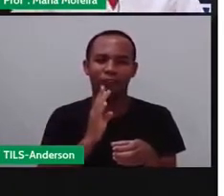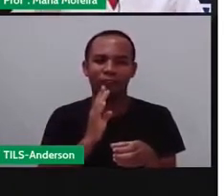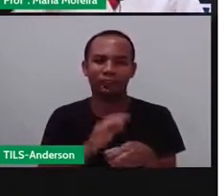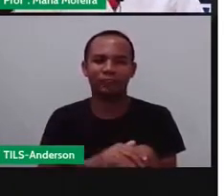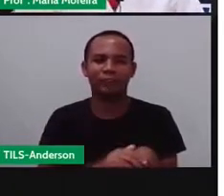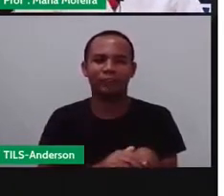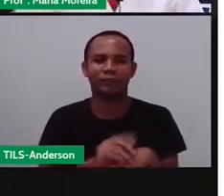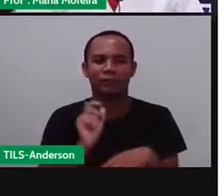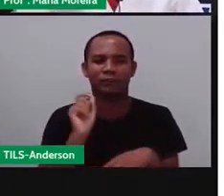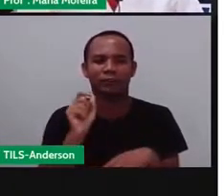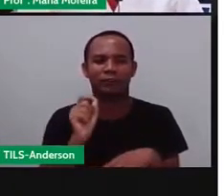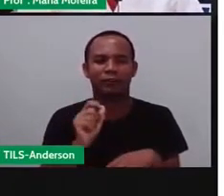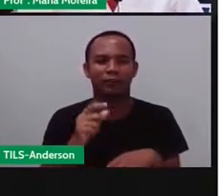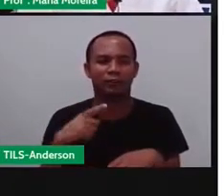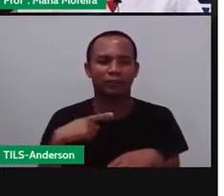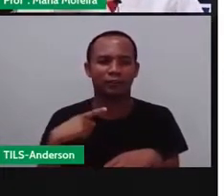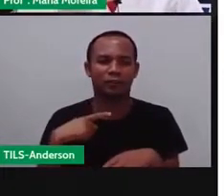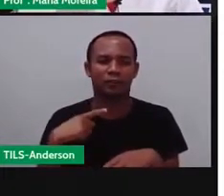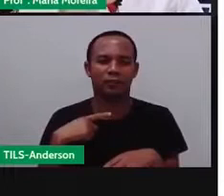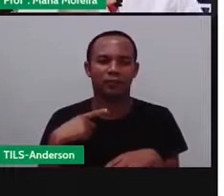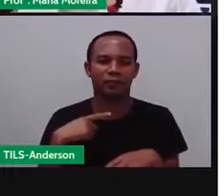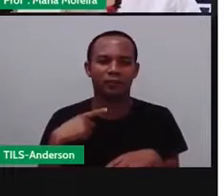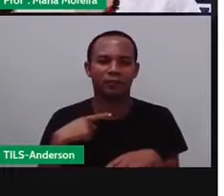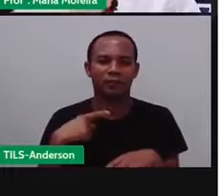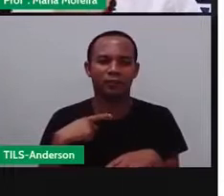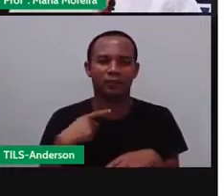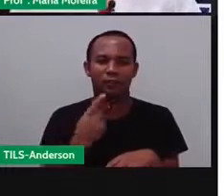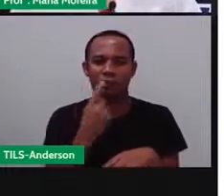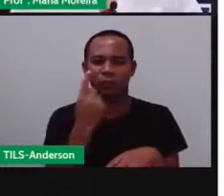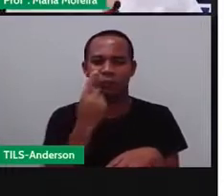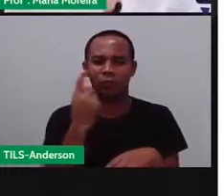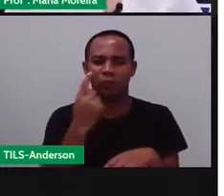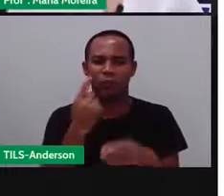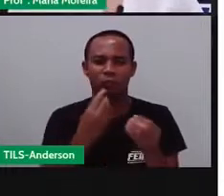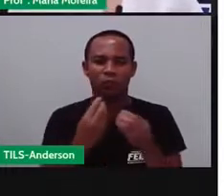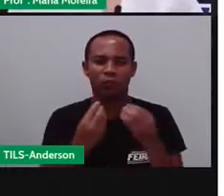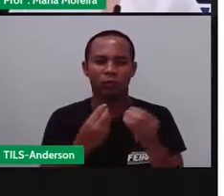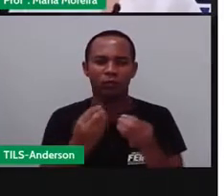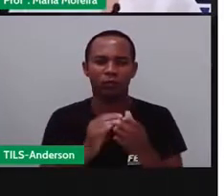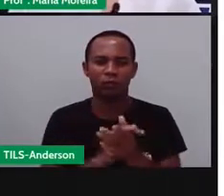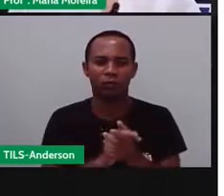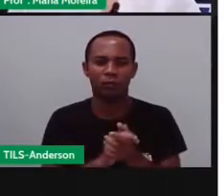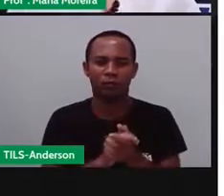quantidade. Naquele copo ali também é o quê? Tem unidades de medidas.